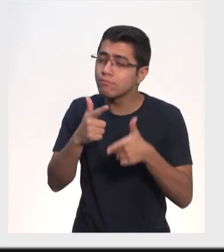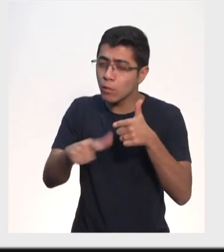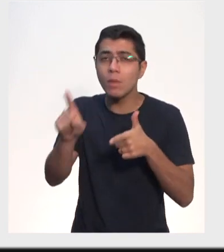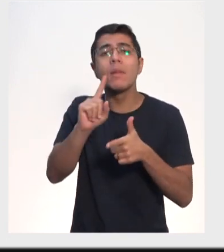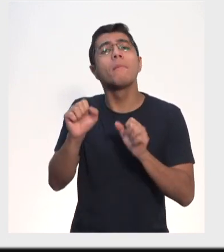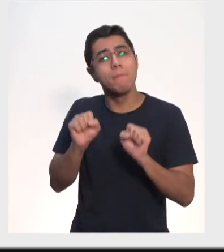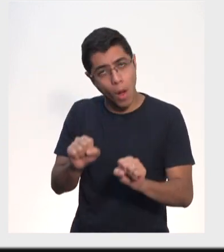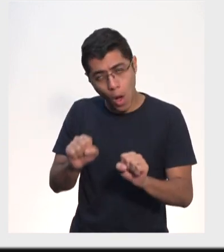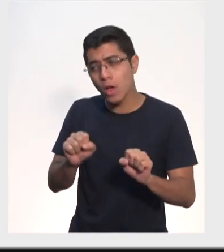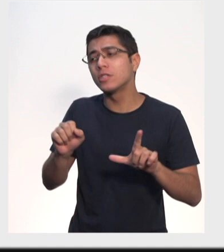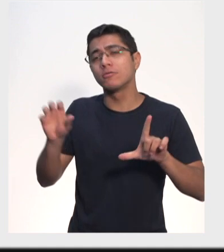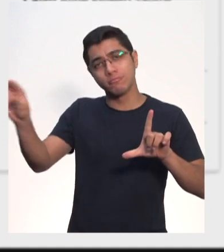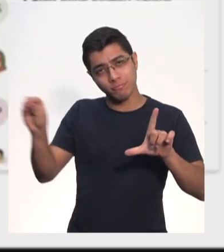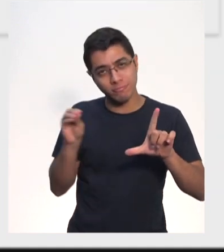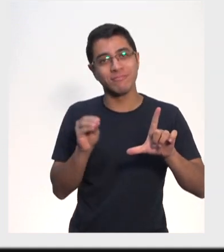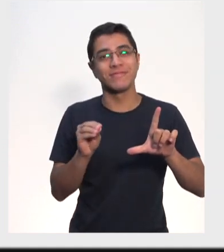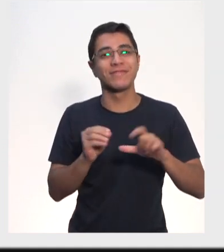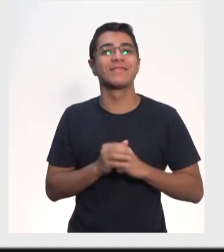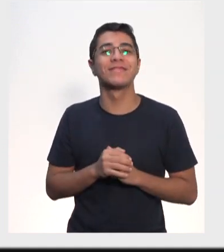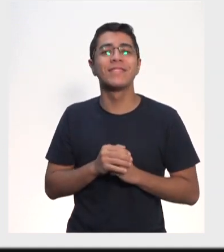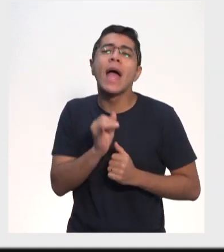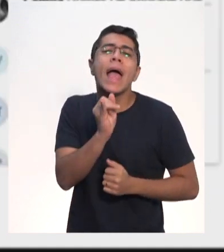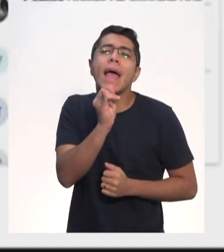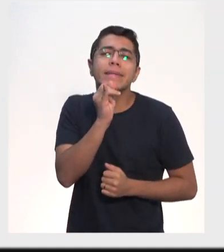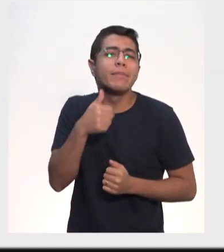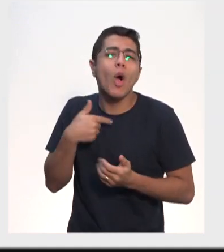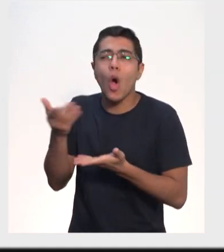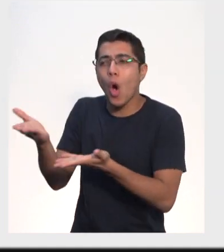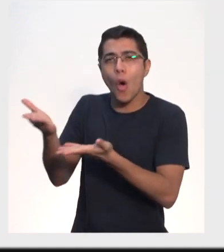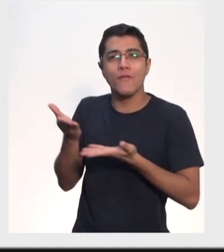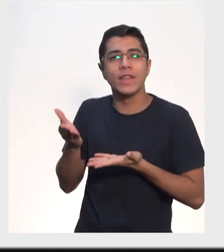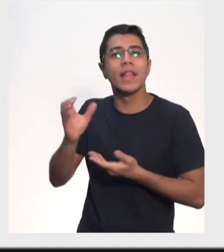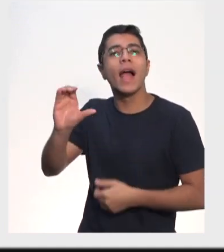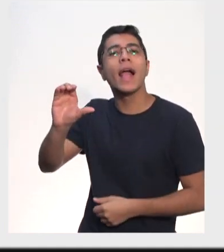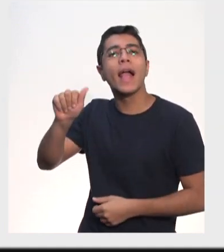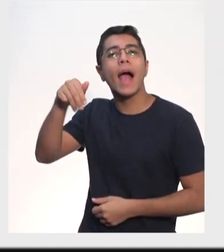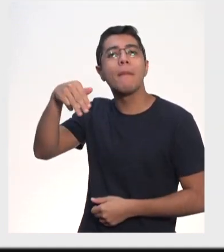fazer um convite aqui para a Camila, como teste,